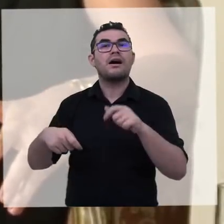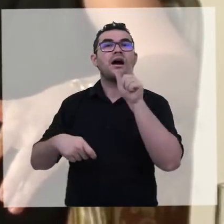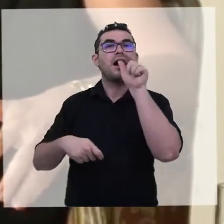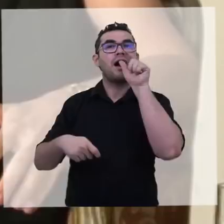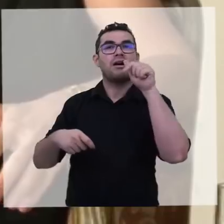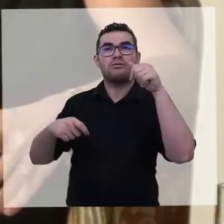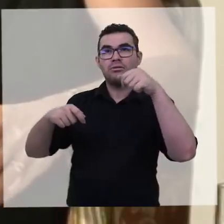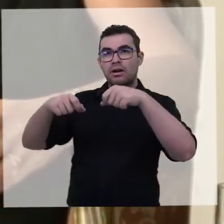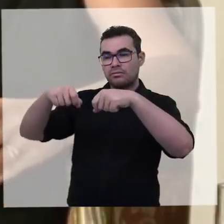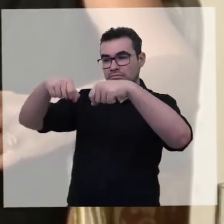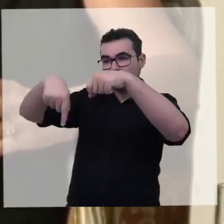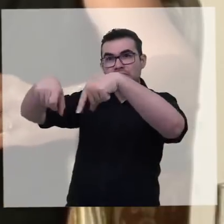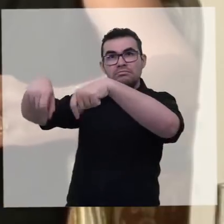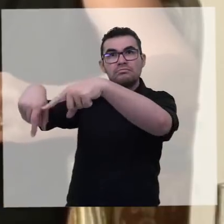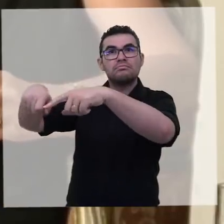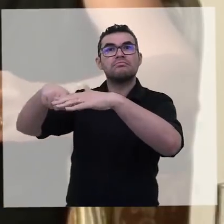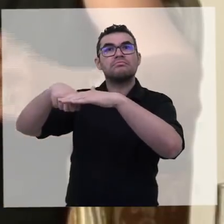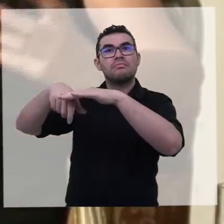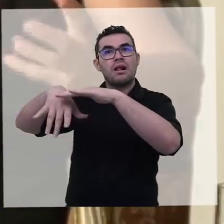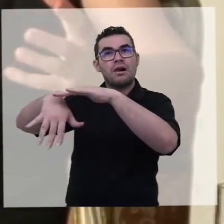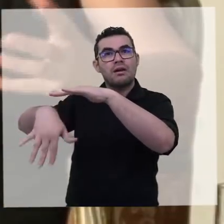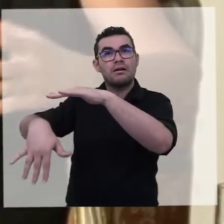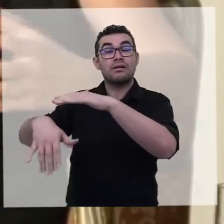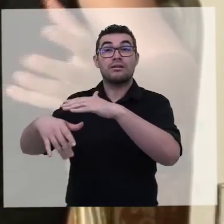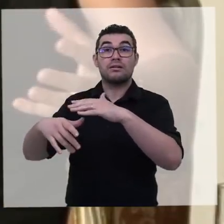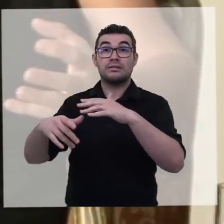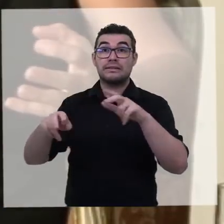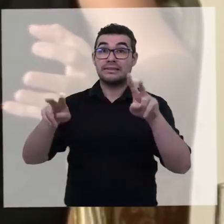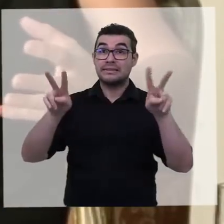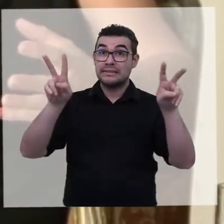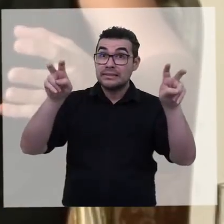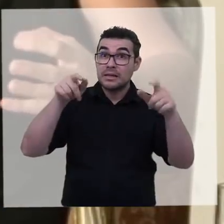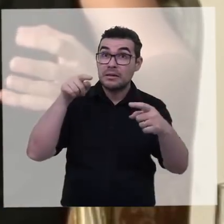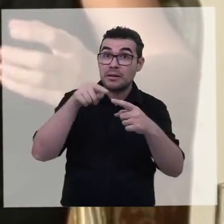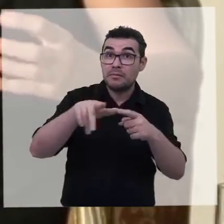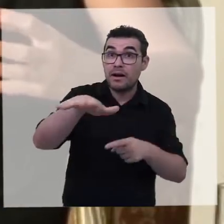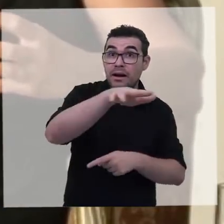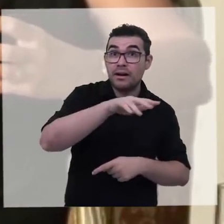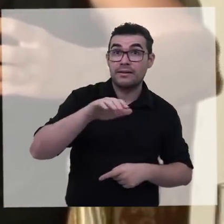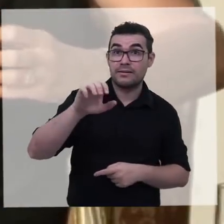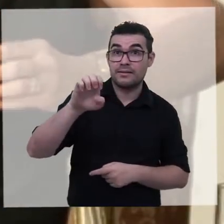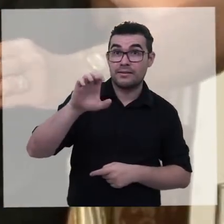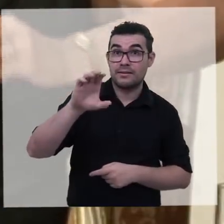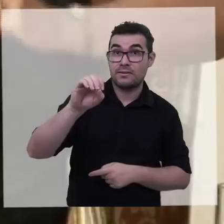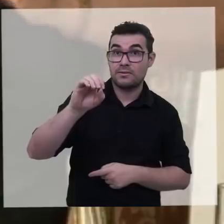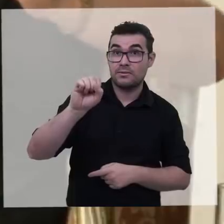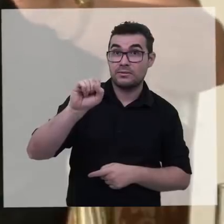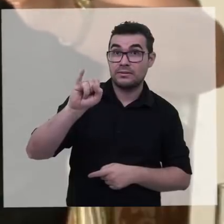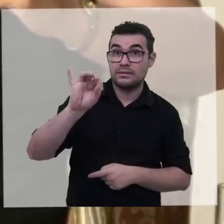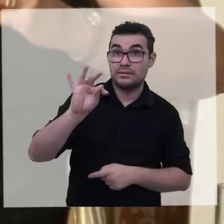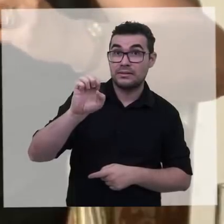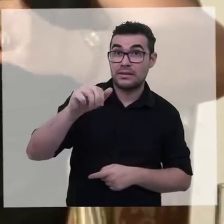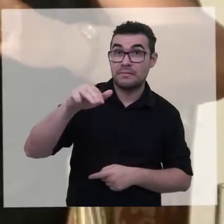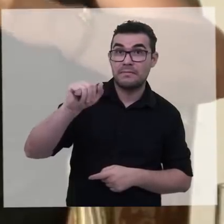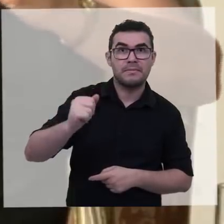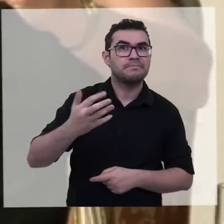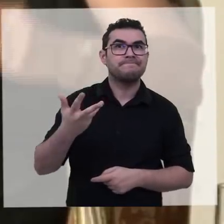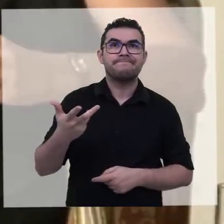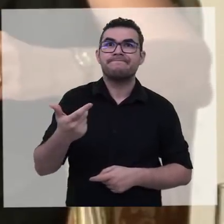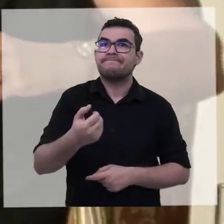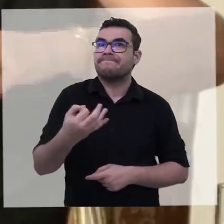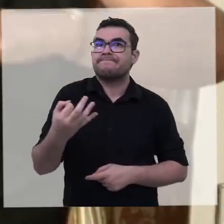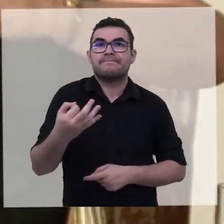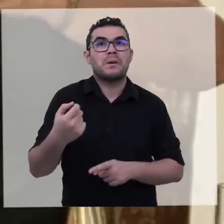no solo. Isso, em termos de ecossistemas, isso é fantástico, porque você vai promover o desenvolvimento